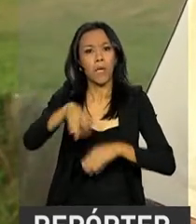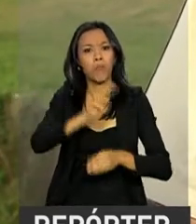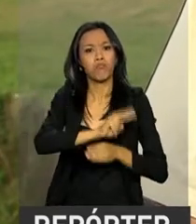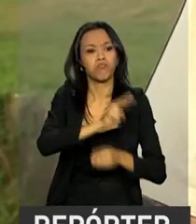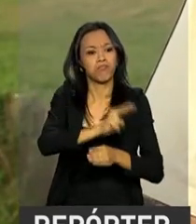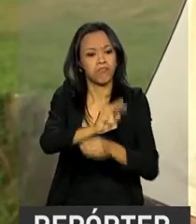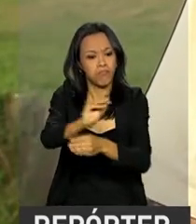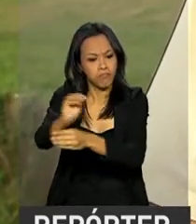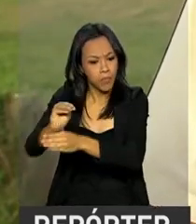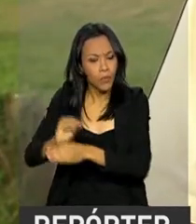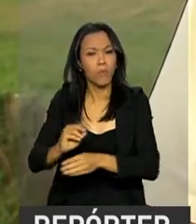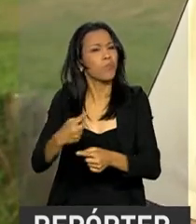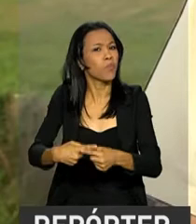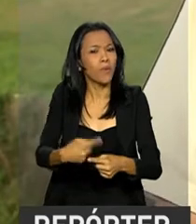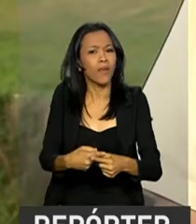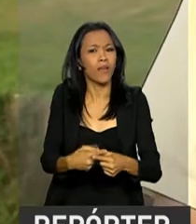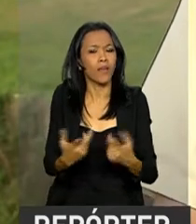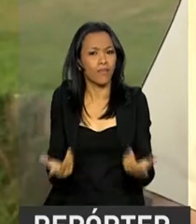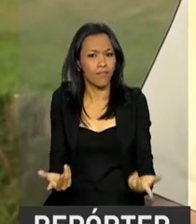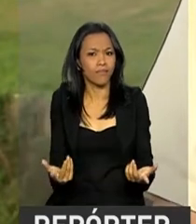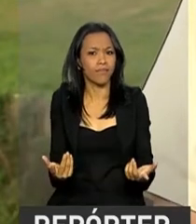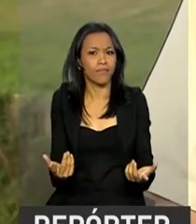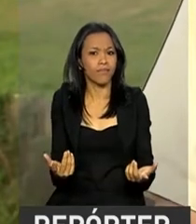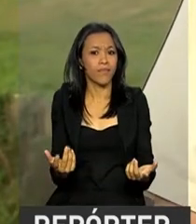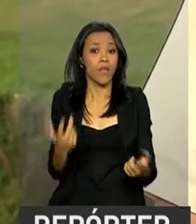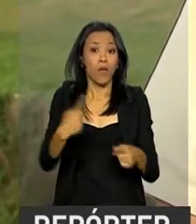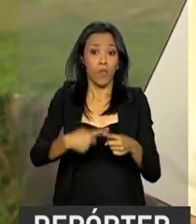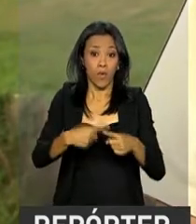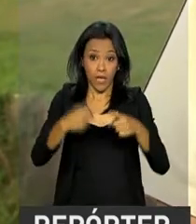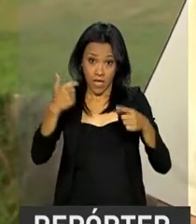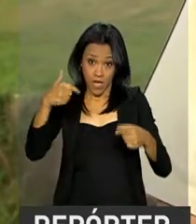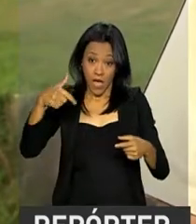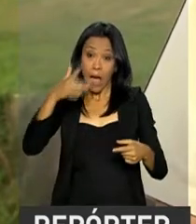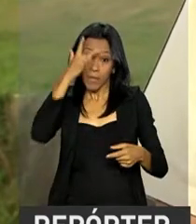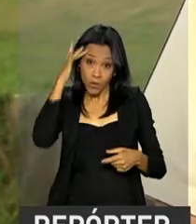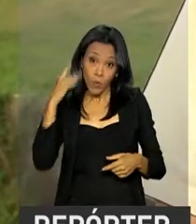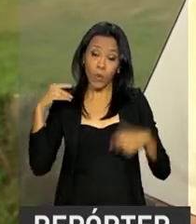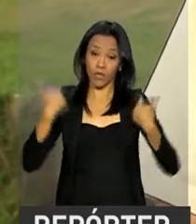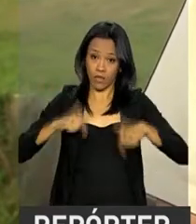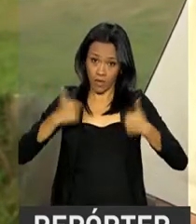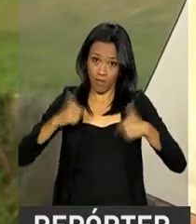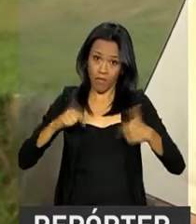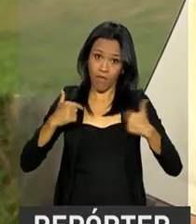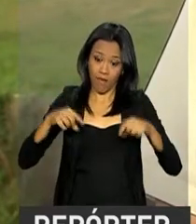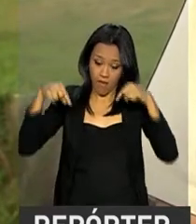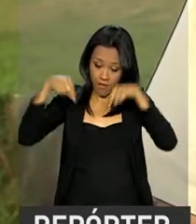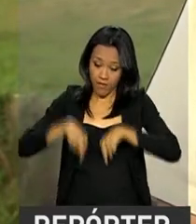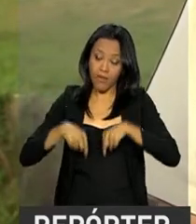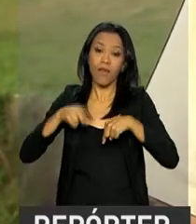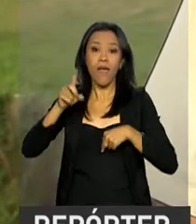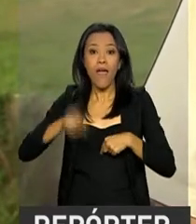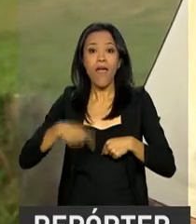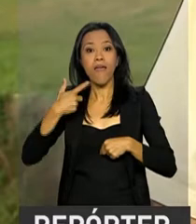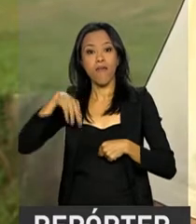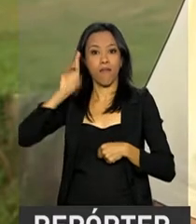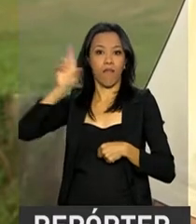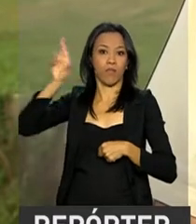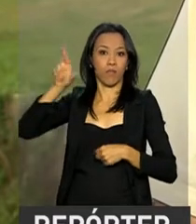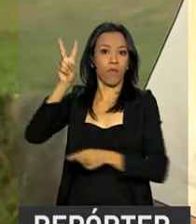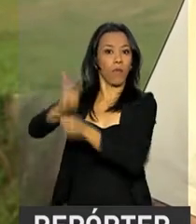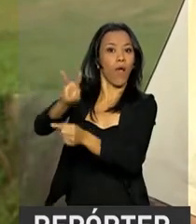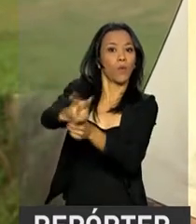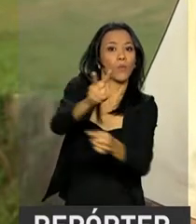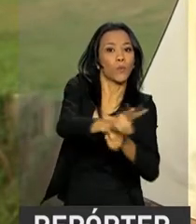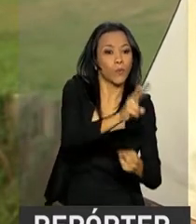e porquê porque o pantaneiro fazendeiro acabou sendo maior conservacionista o